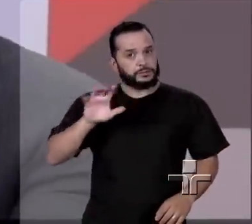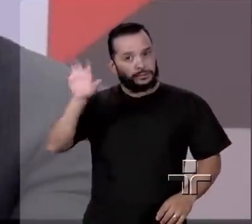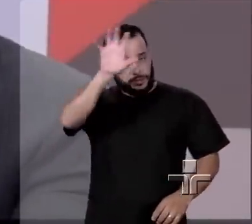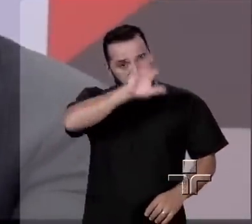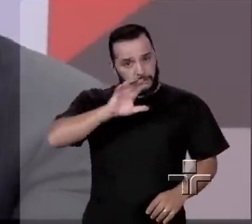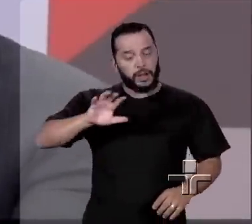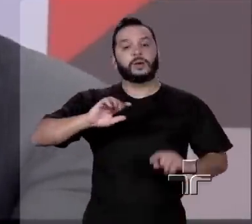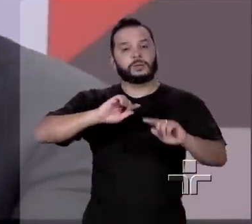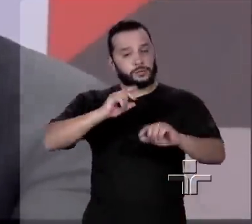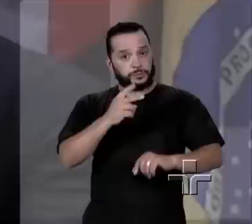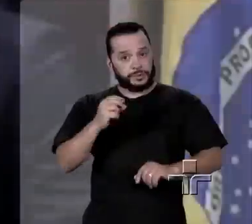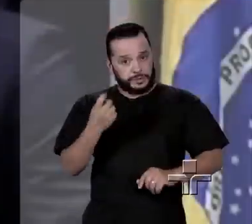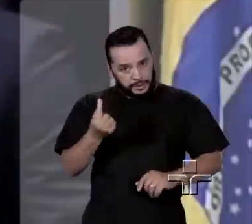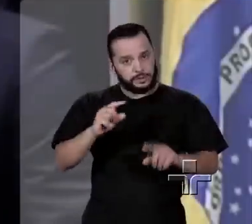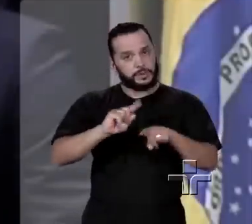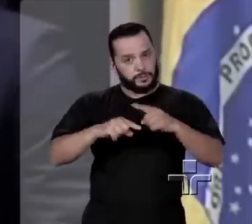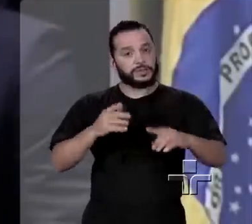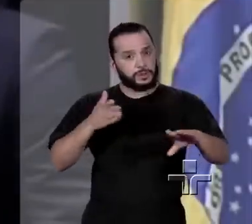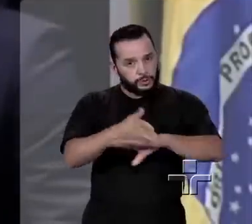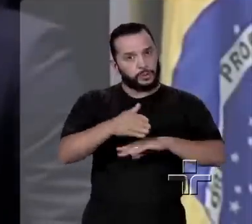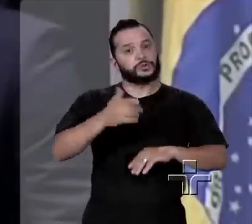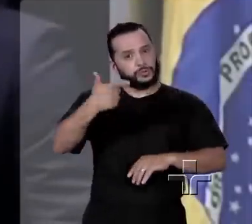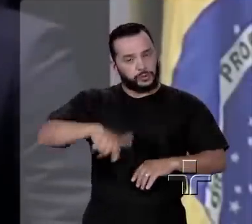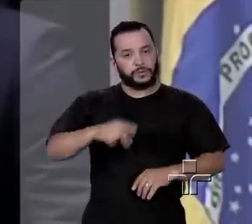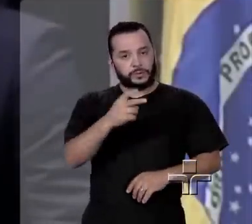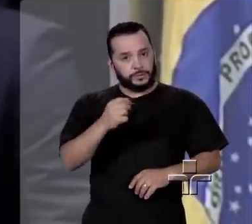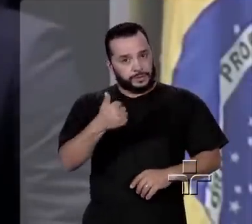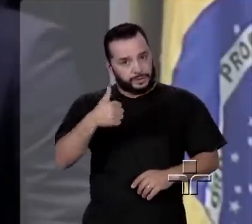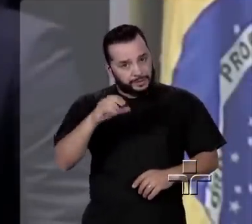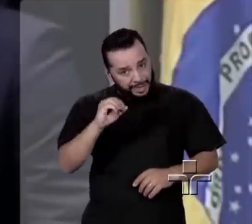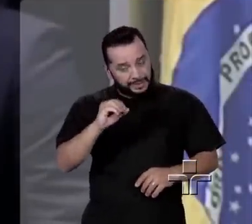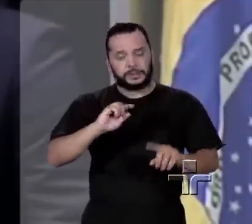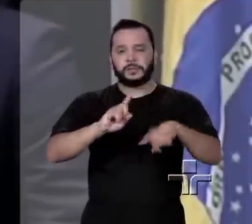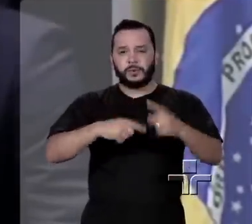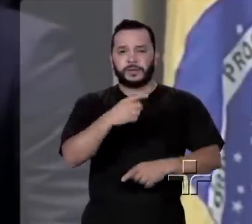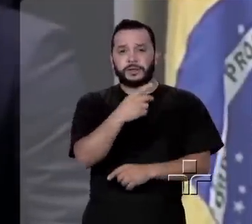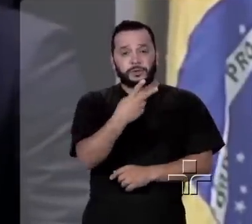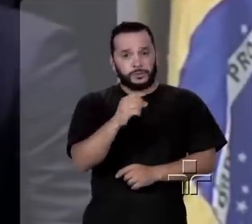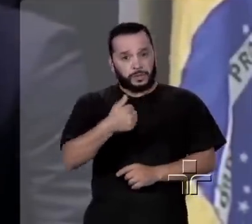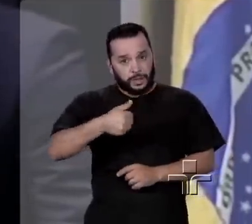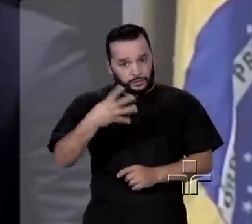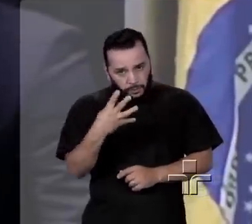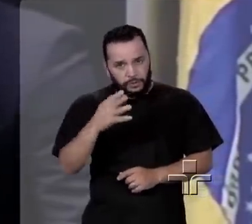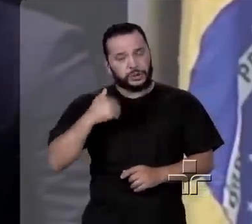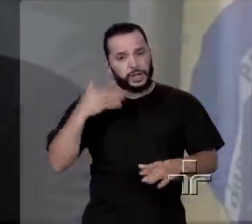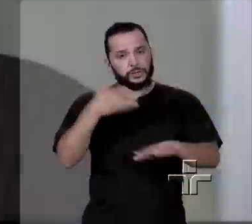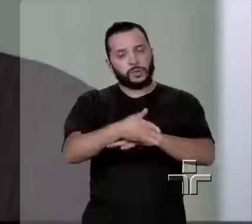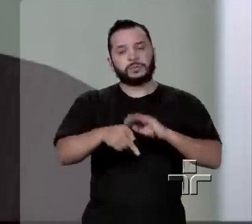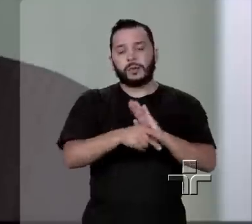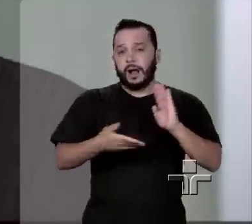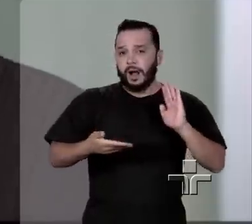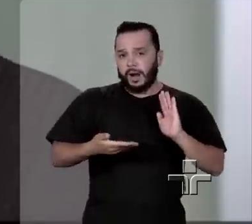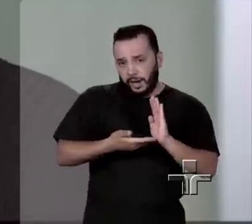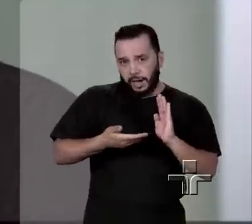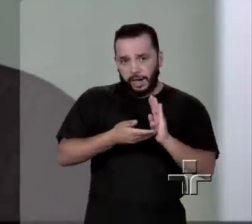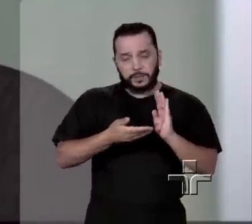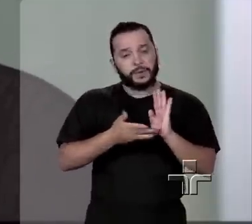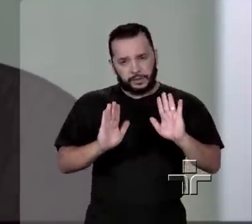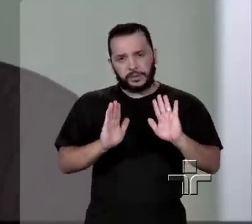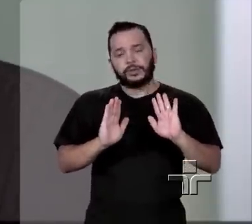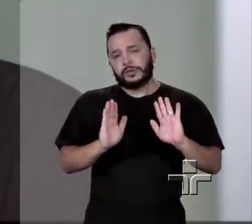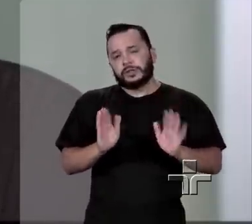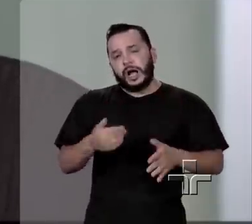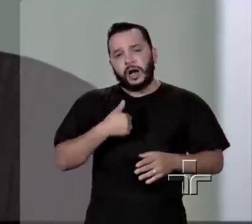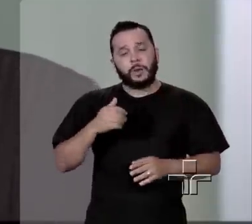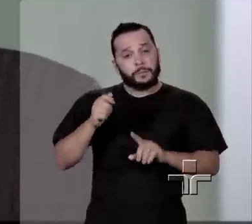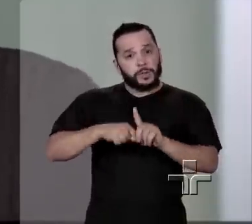ser reeleito em 2010. 4 anos depois, em 2014, foi eleito para a Câmara Federal. Em outubro último,